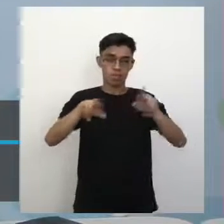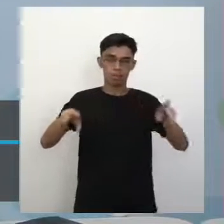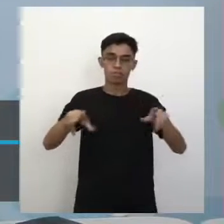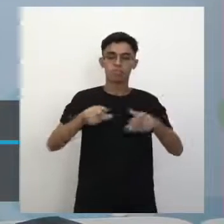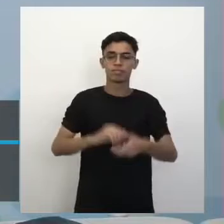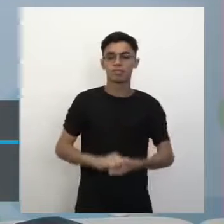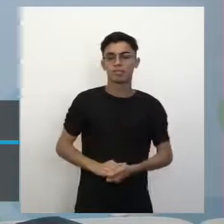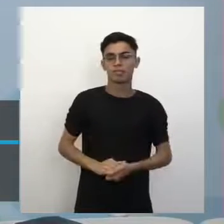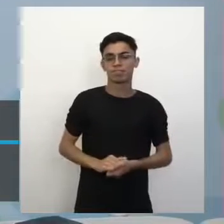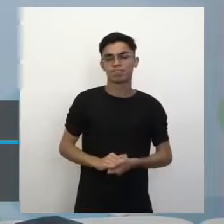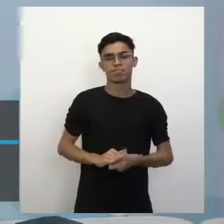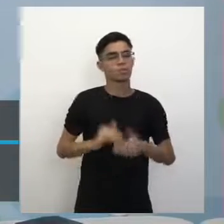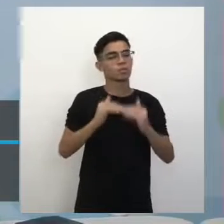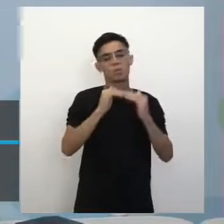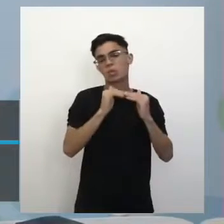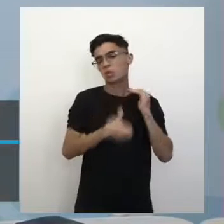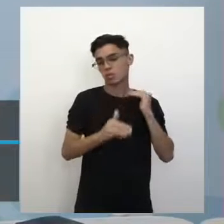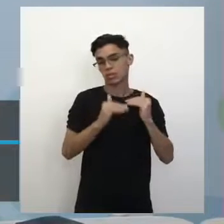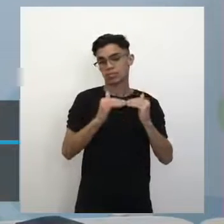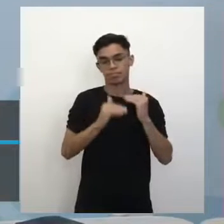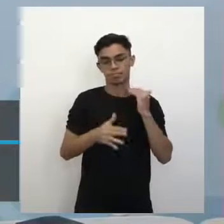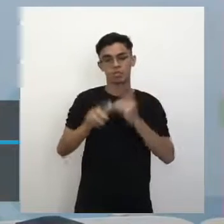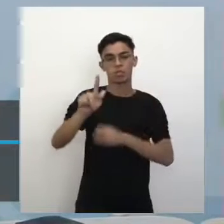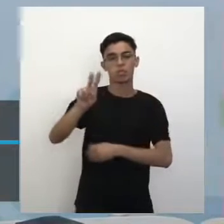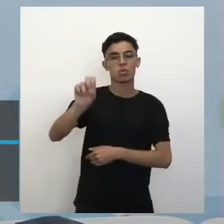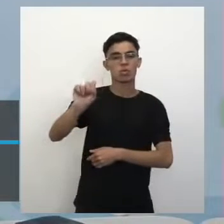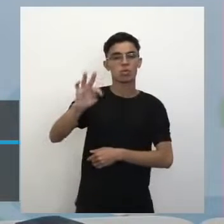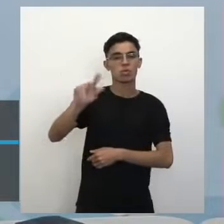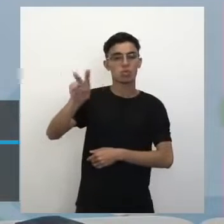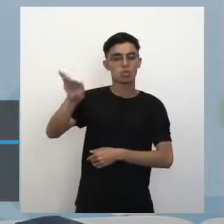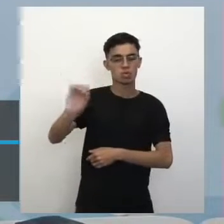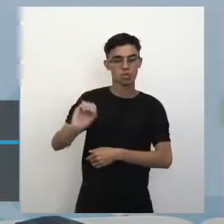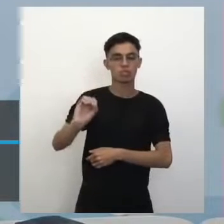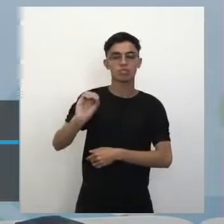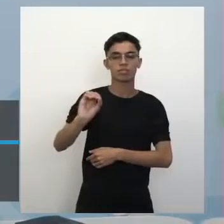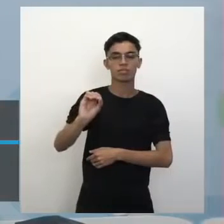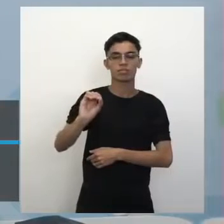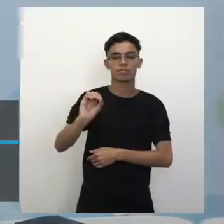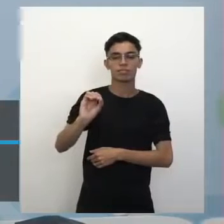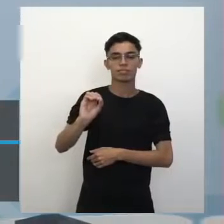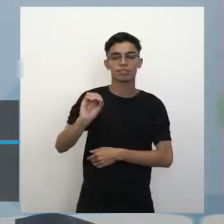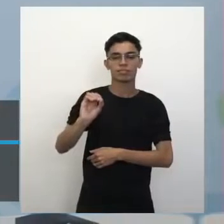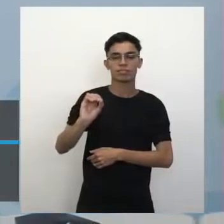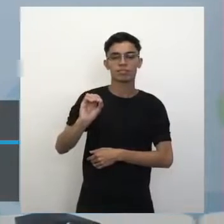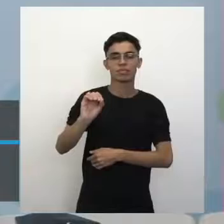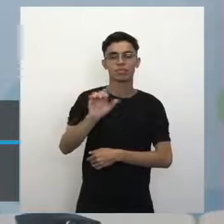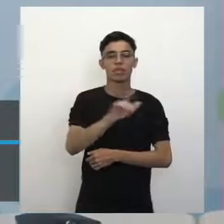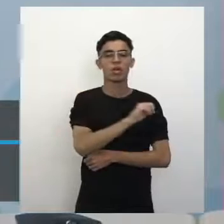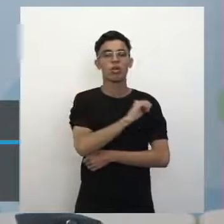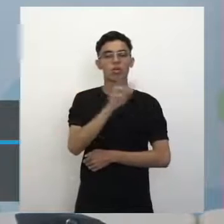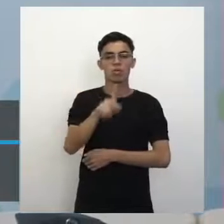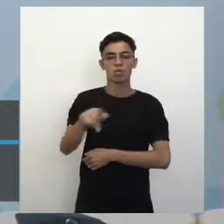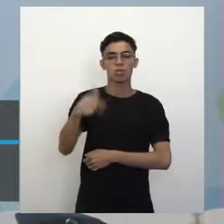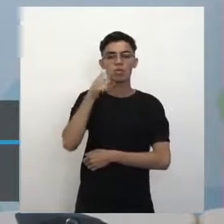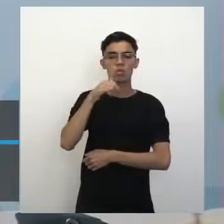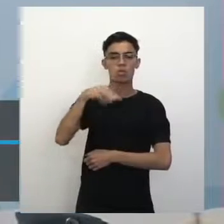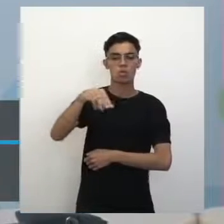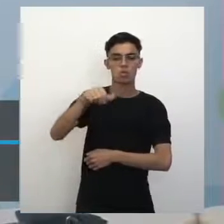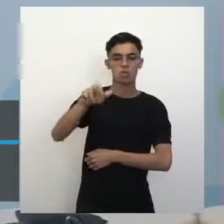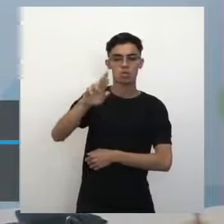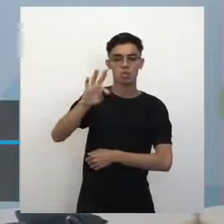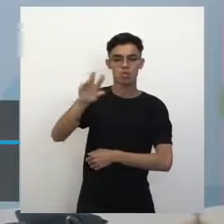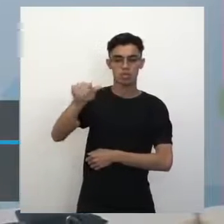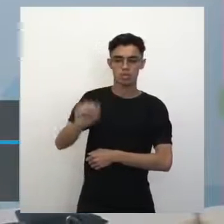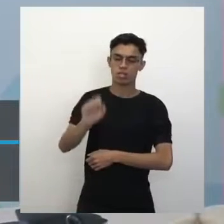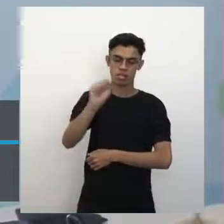Ele discordou. O Gustavo Zanqueta, preciso comentar isso aí, aluno aqui da professora Marta,